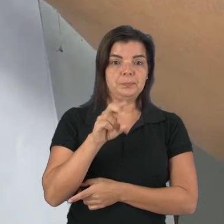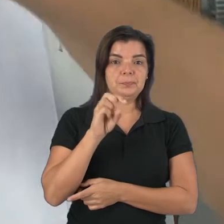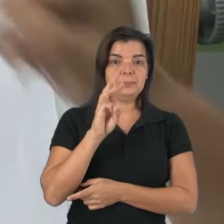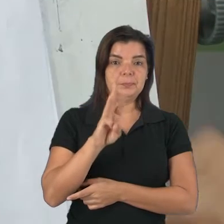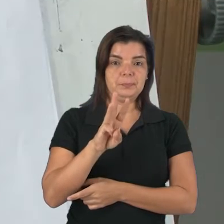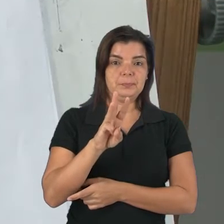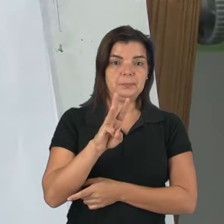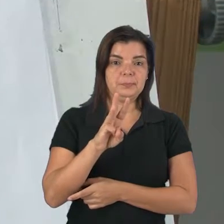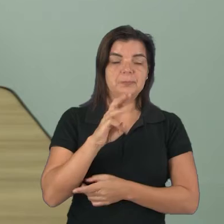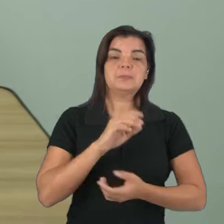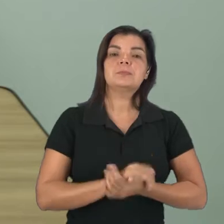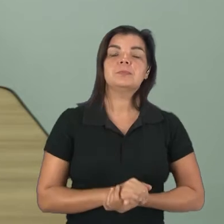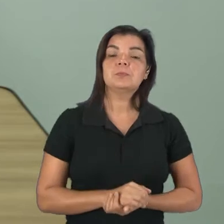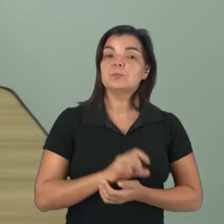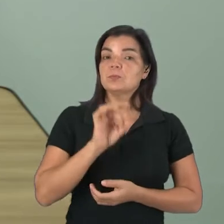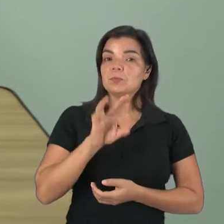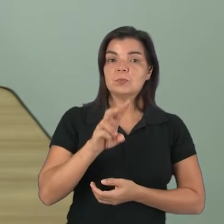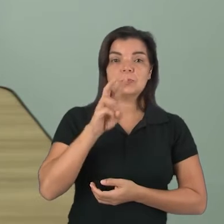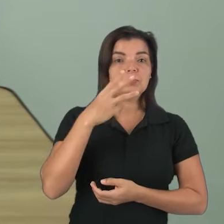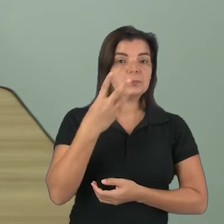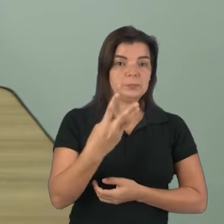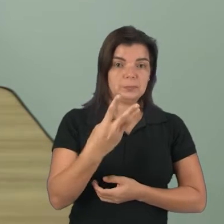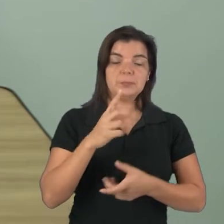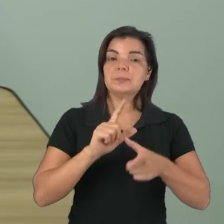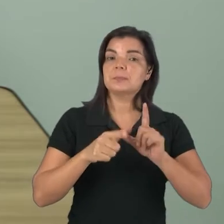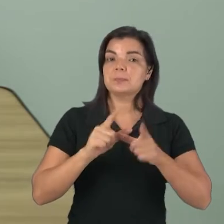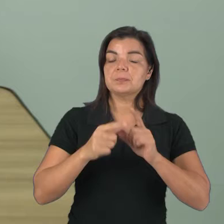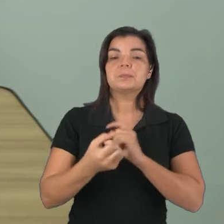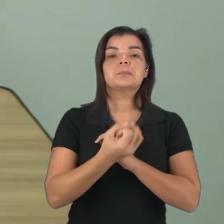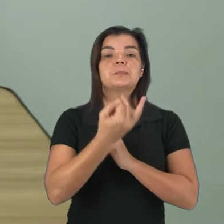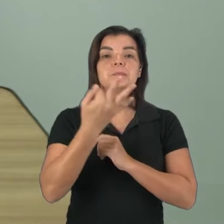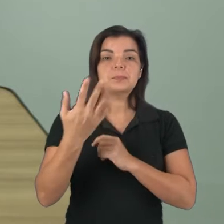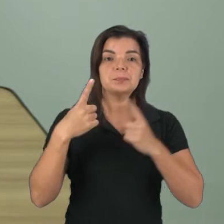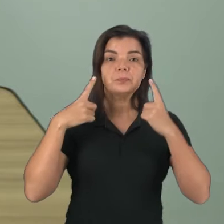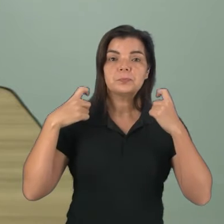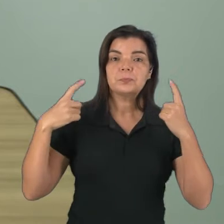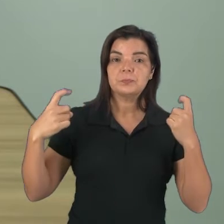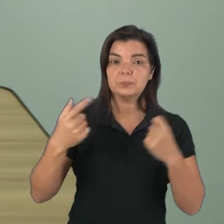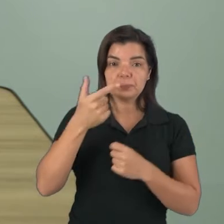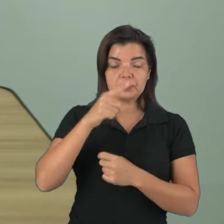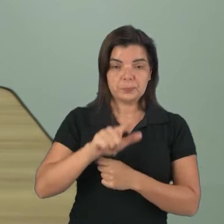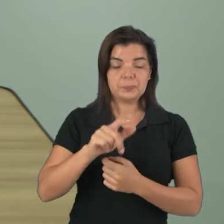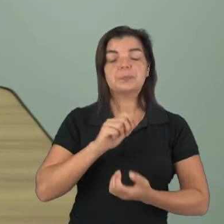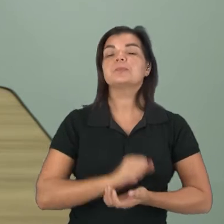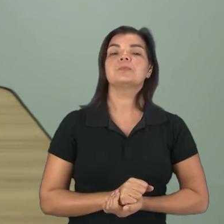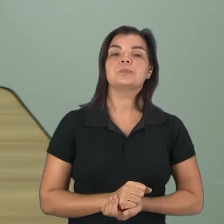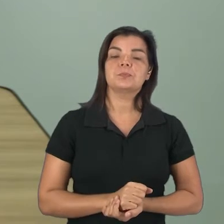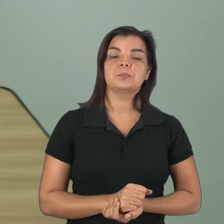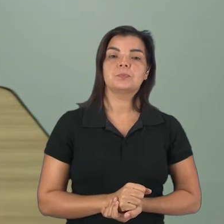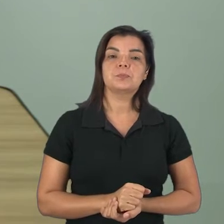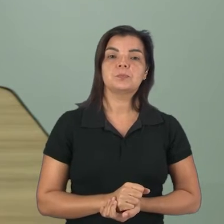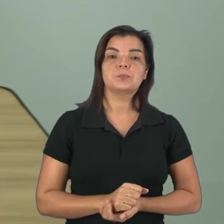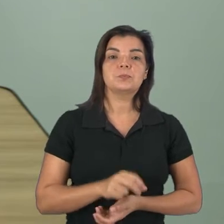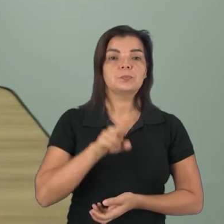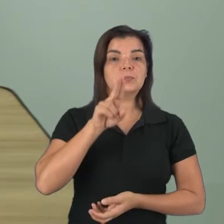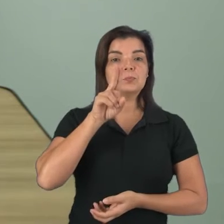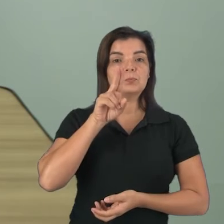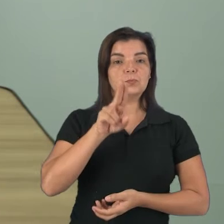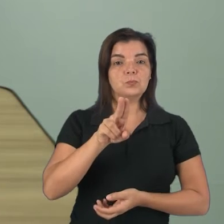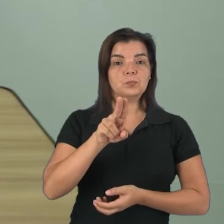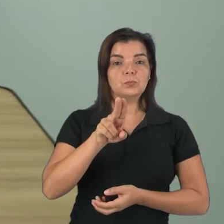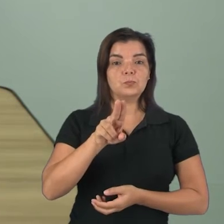duas três só tem três letras vamos ver quantos sons quantas vezes nós abrimos a boca para dizer a